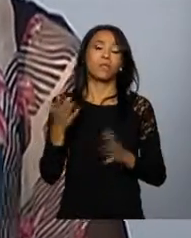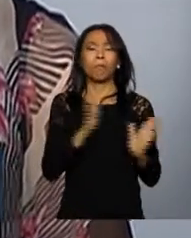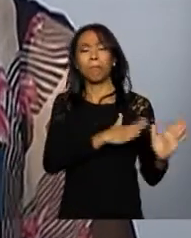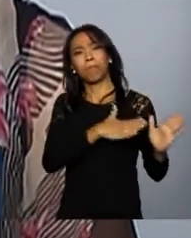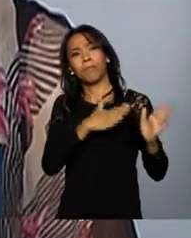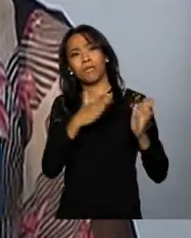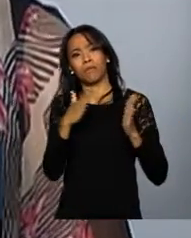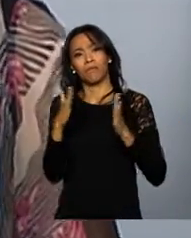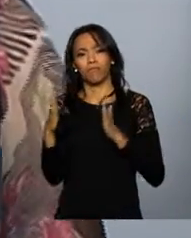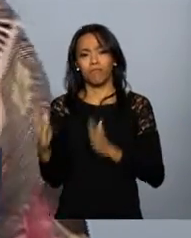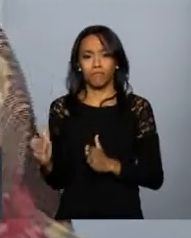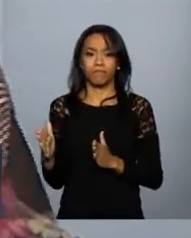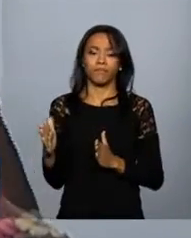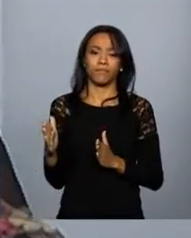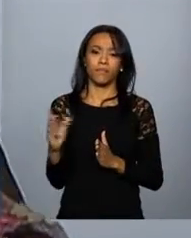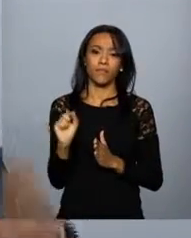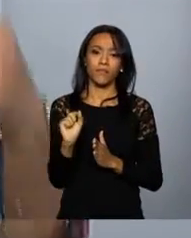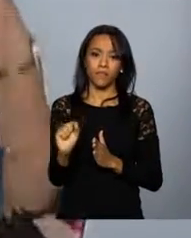que nós viemos,